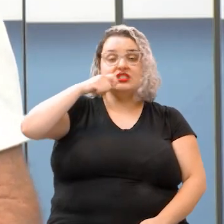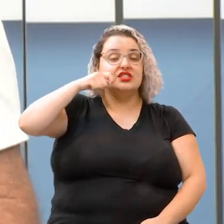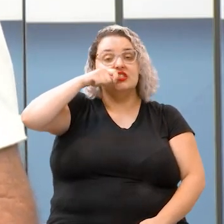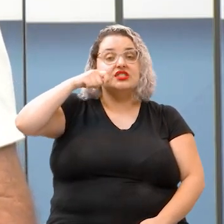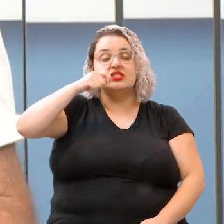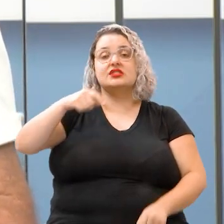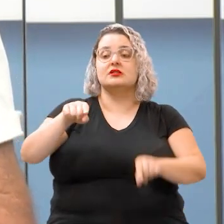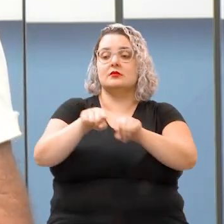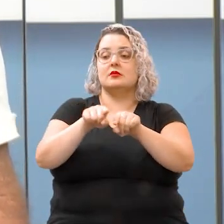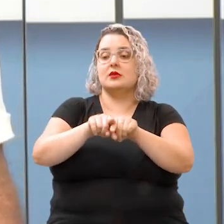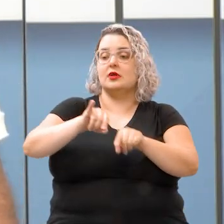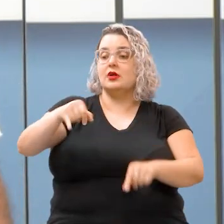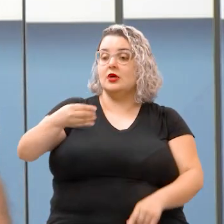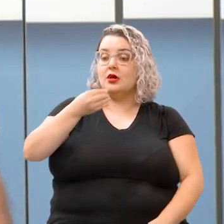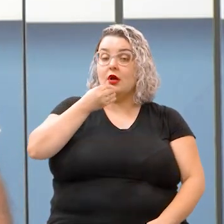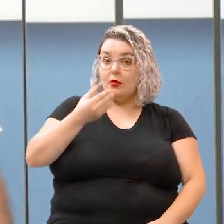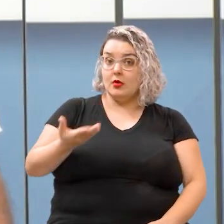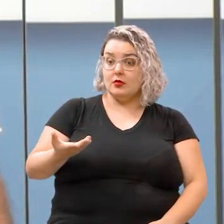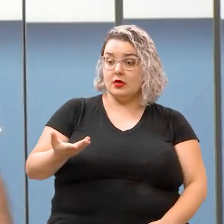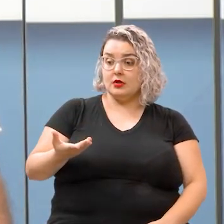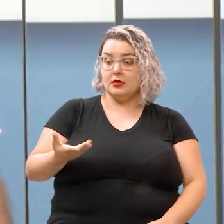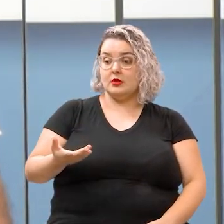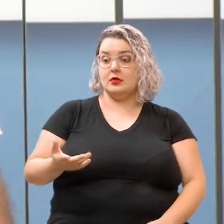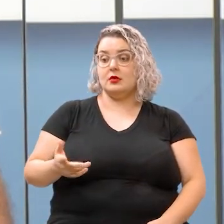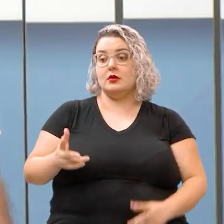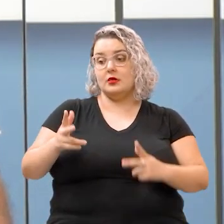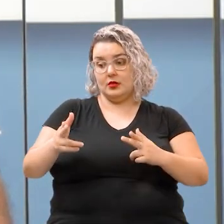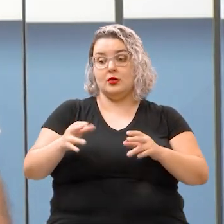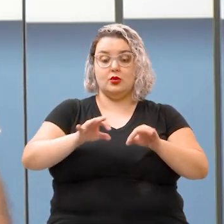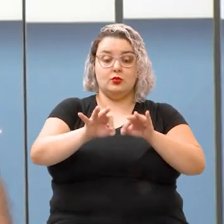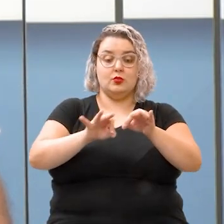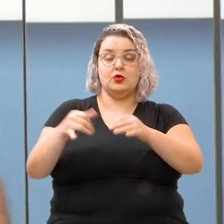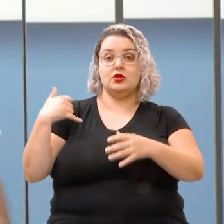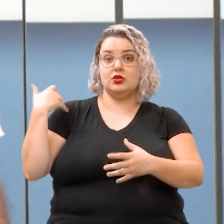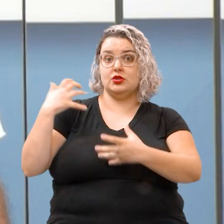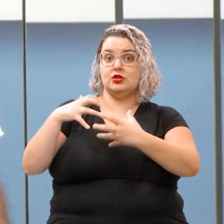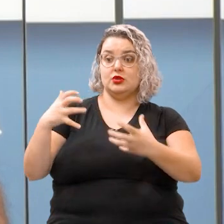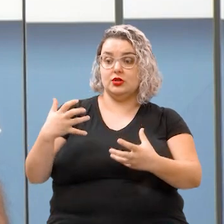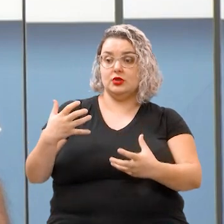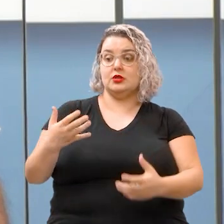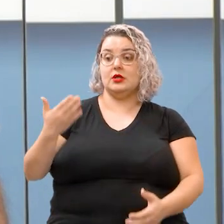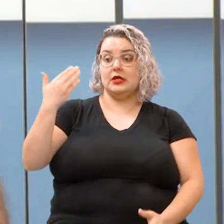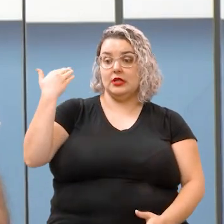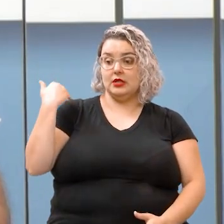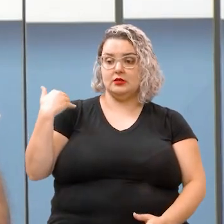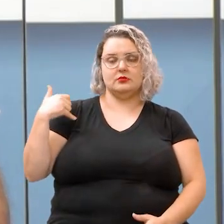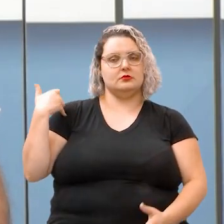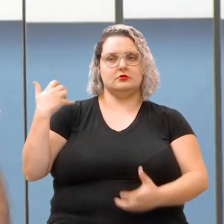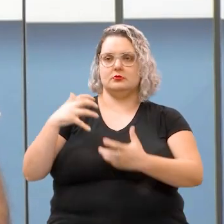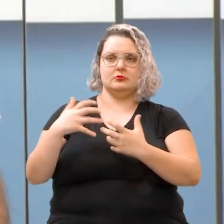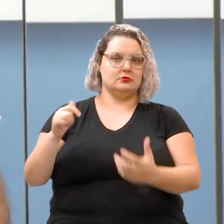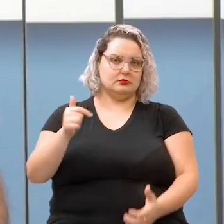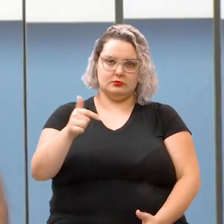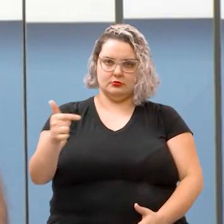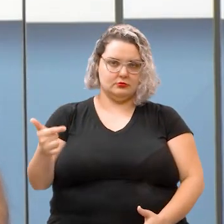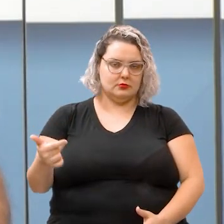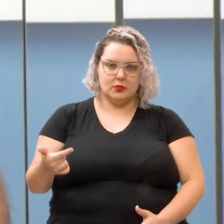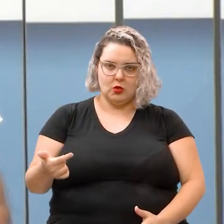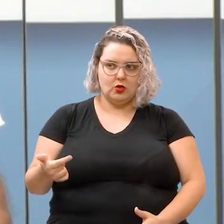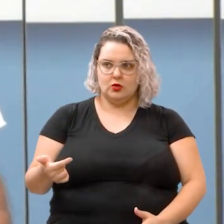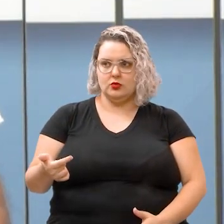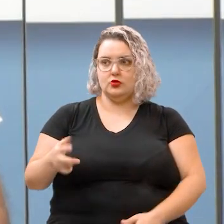Inclusive também, aproveitando a deixa, como sou do projeto do idoso, você vê antigamente os idosos não tinham